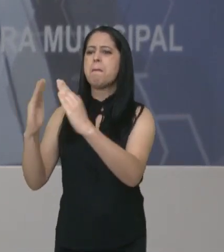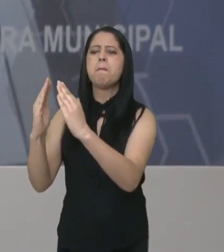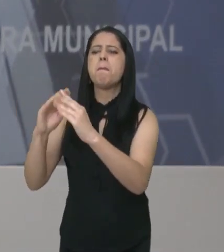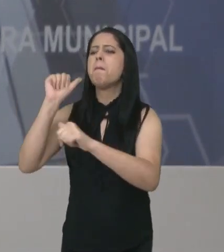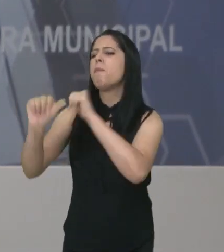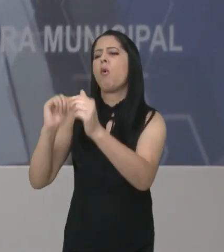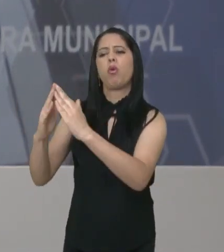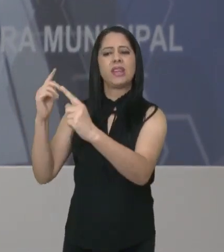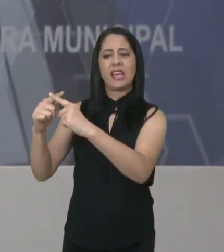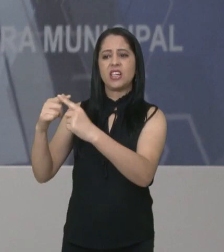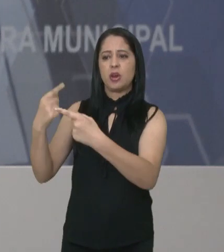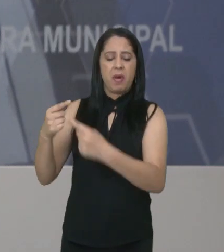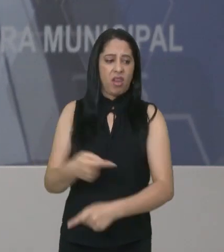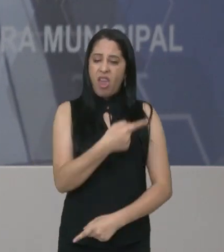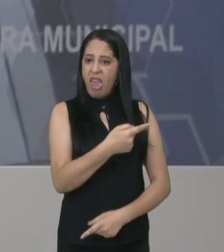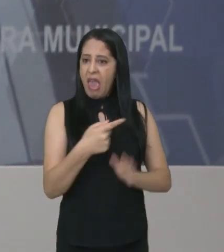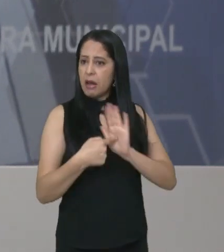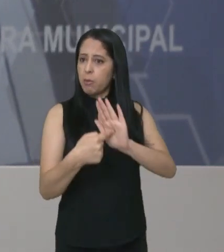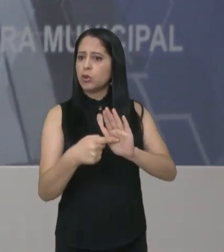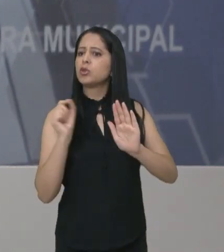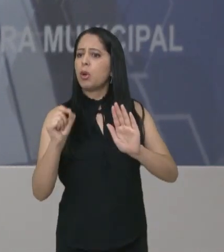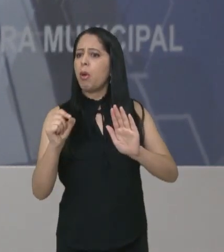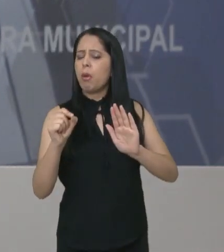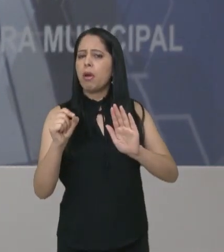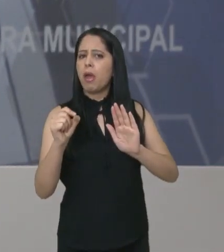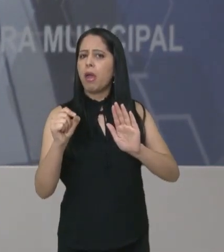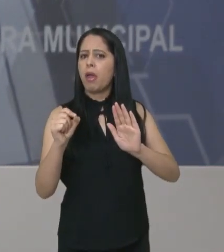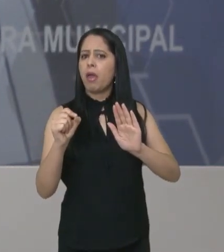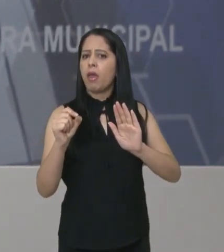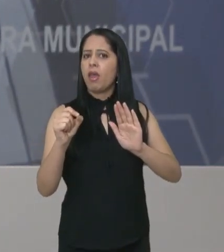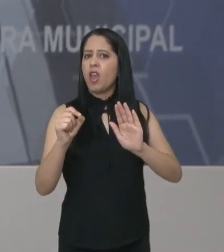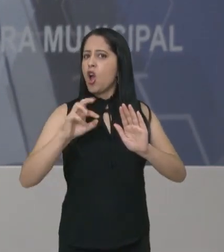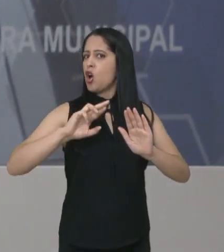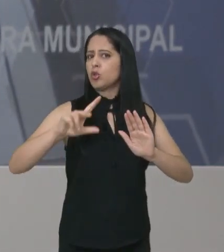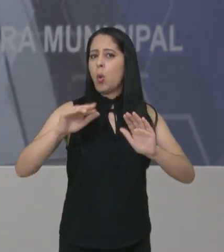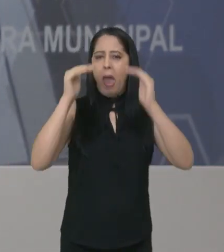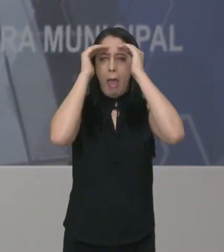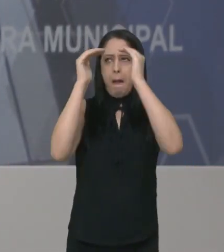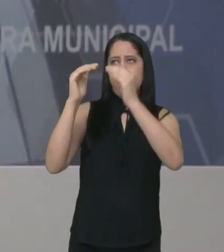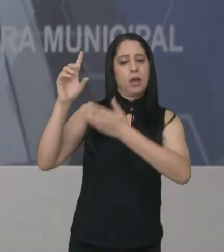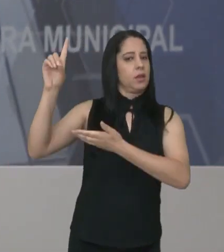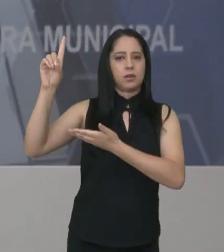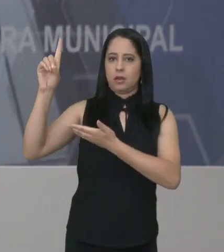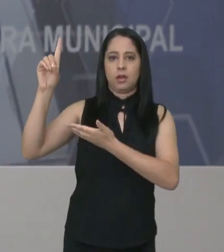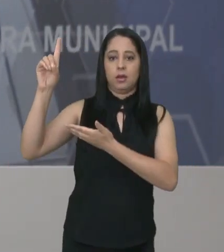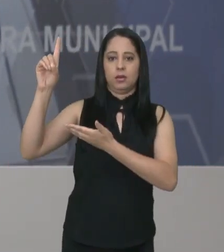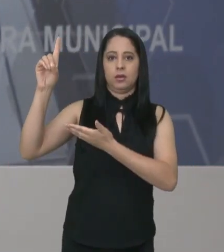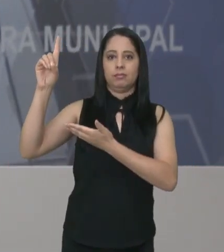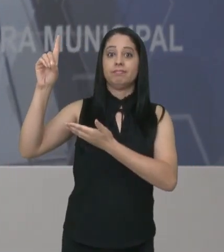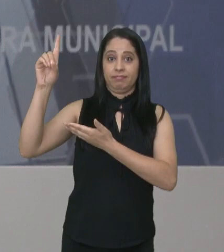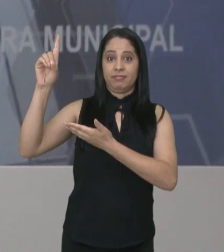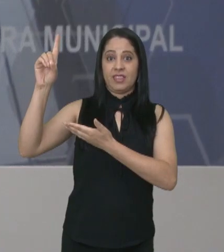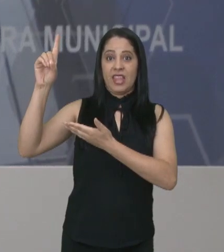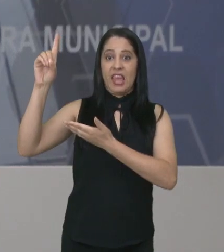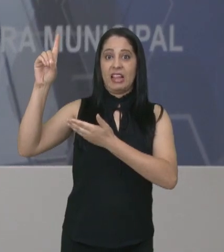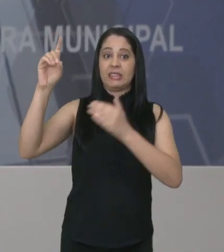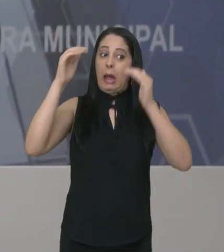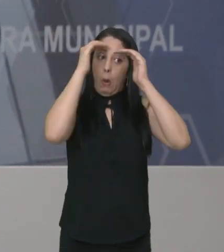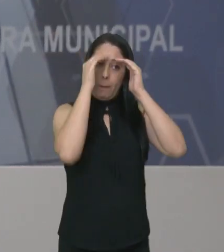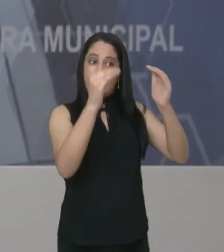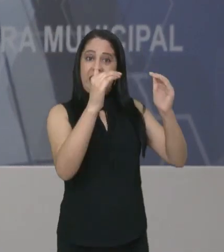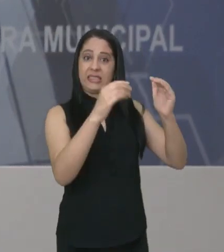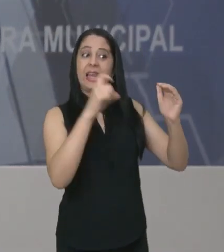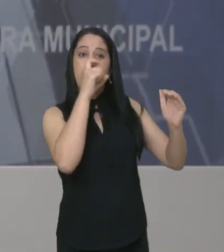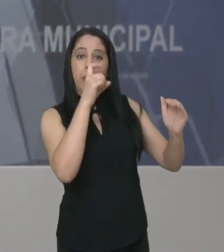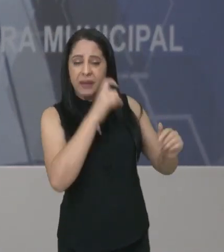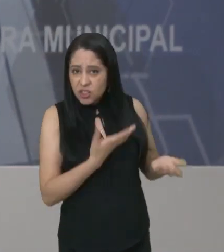mostrou claramente a quem ele está servindo, que não é Deus. Está servindo o pai da mentira, que não é Deus. Troca